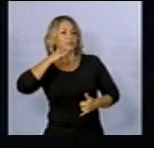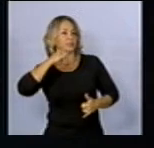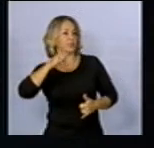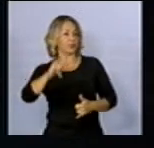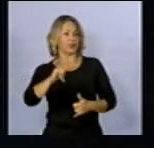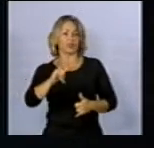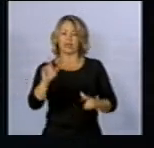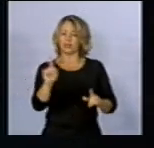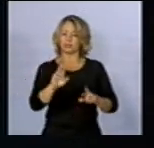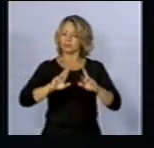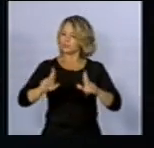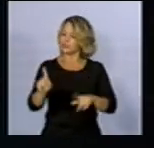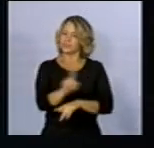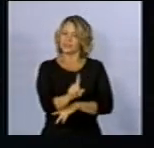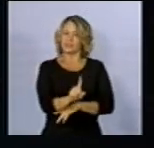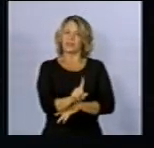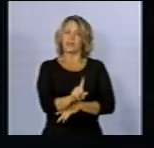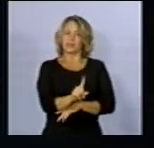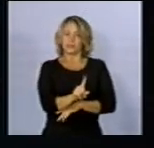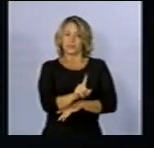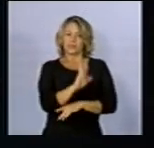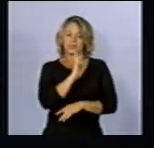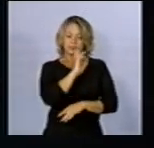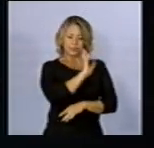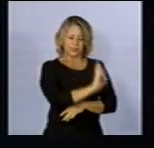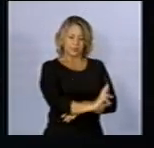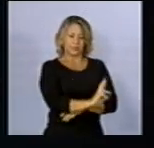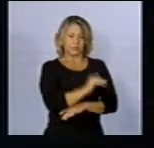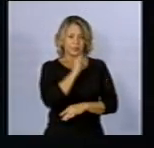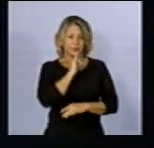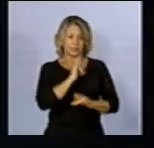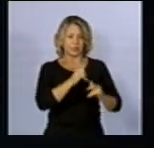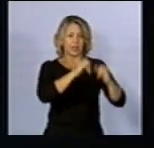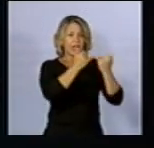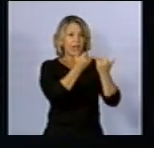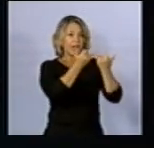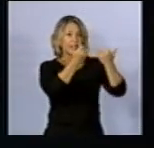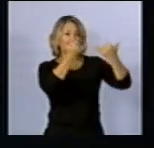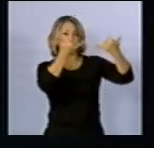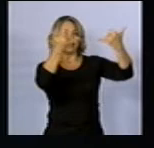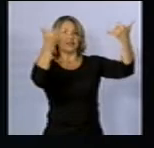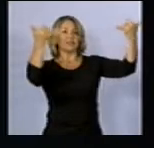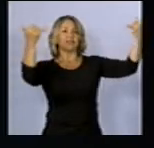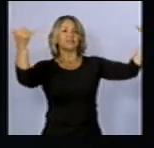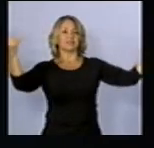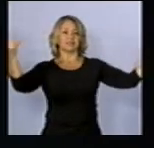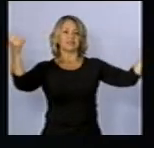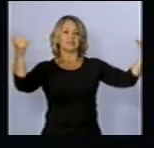de transmissão, se é isso, deixa eu ver se é isso que você está perguntando, a figura da esquerda,